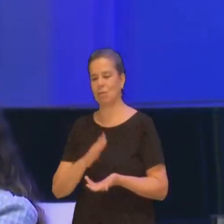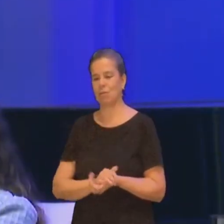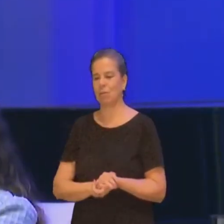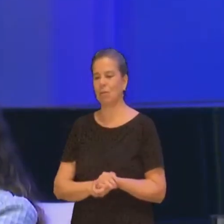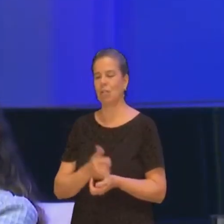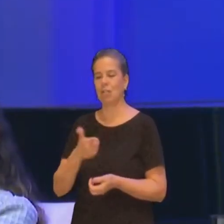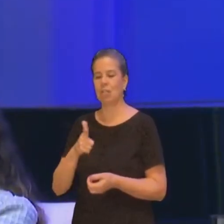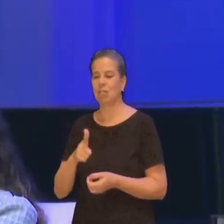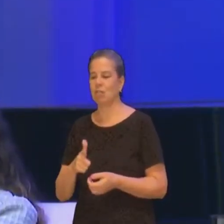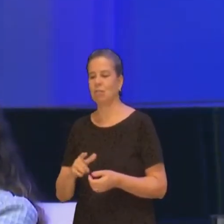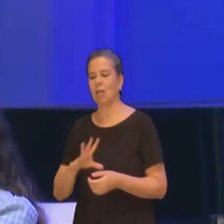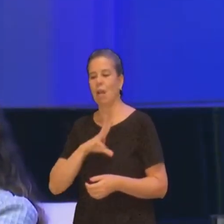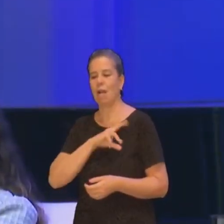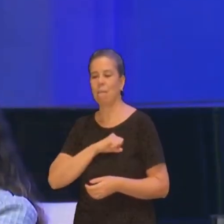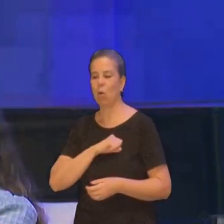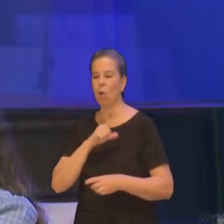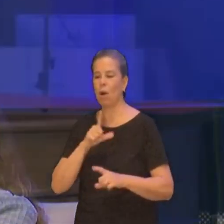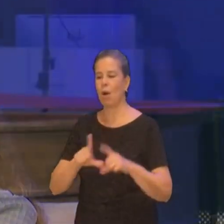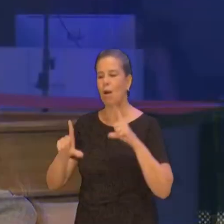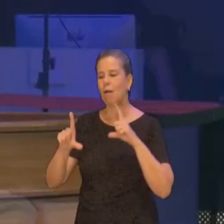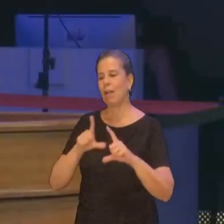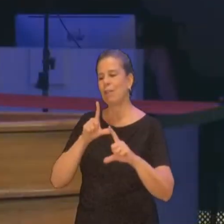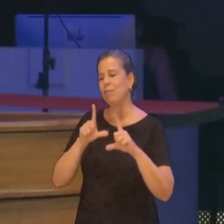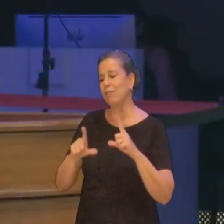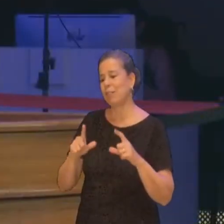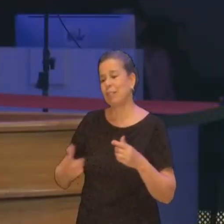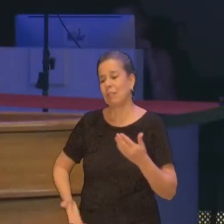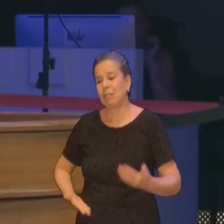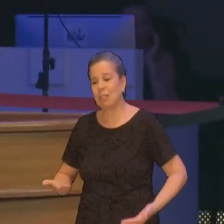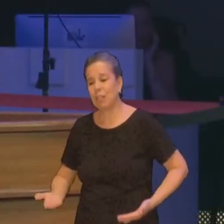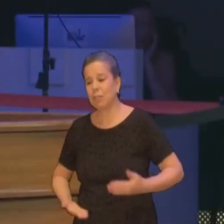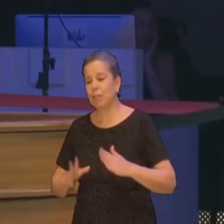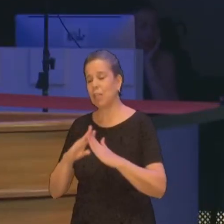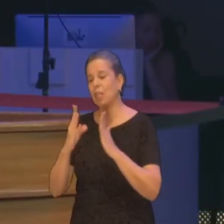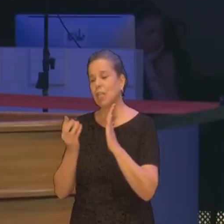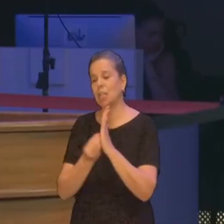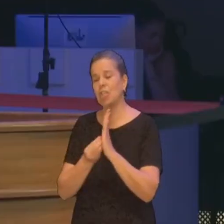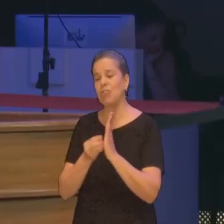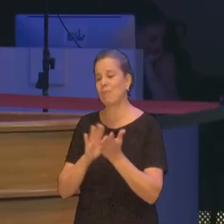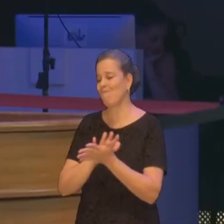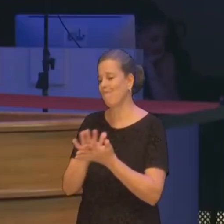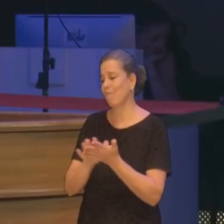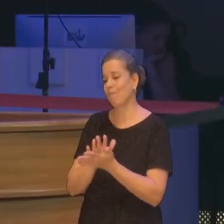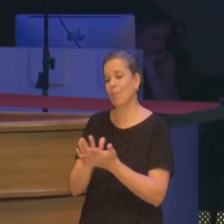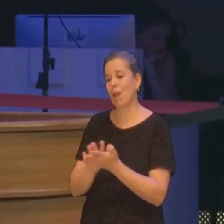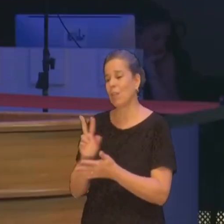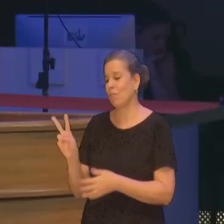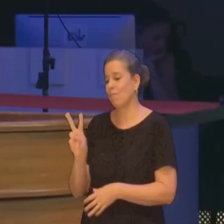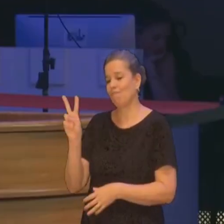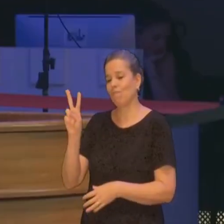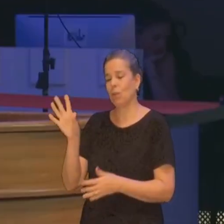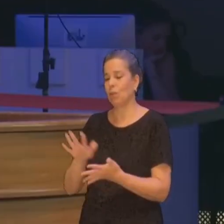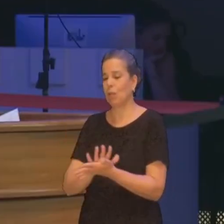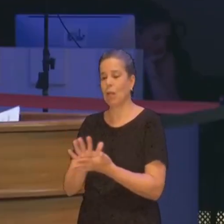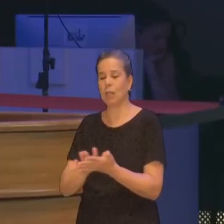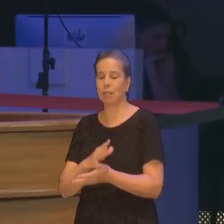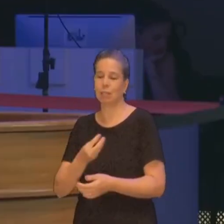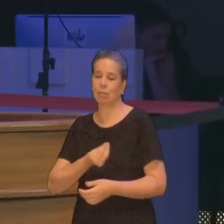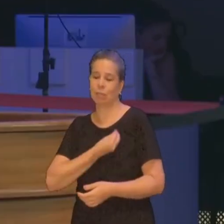houver amor, não vale nada o ministério e o serviço na igreja. Se não houver amor, nada na nossa